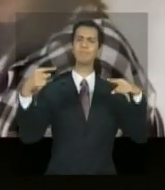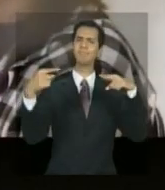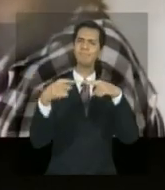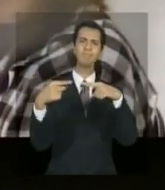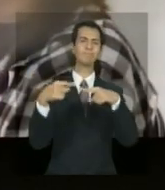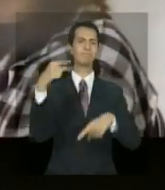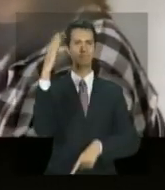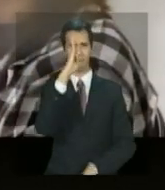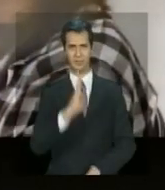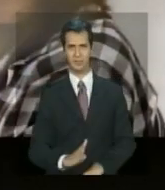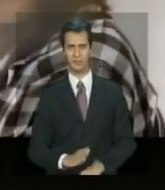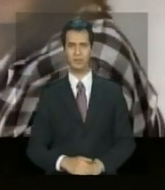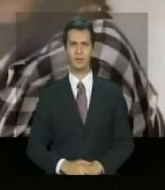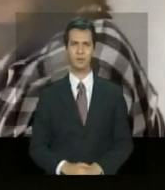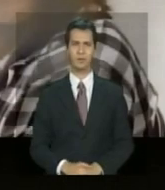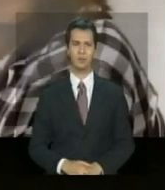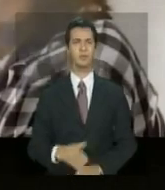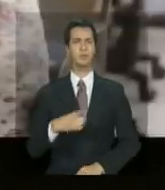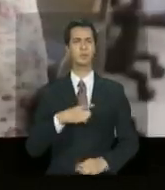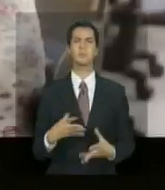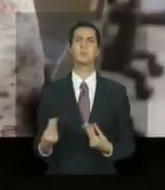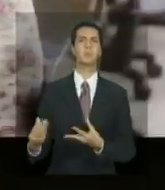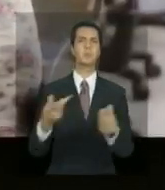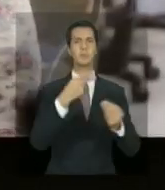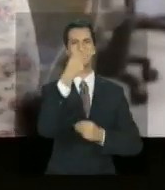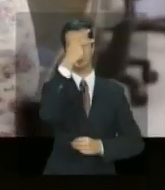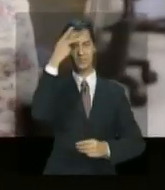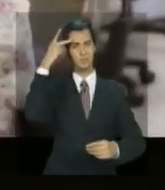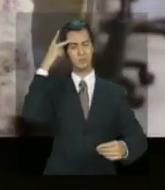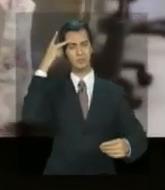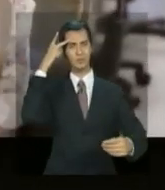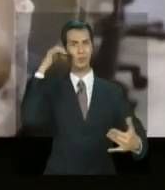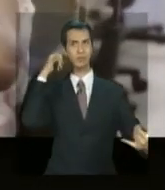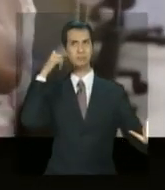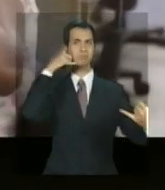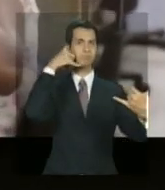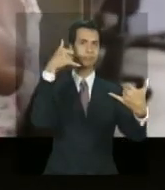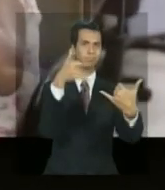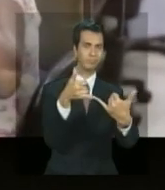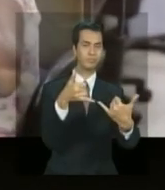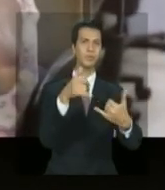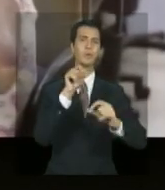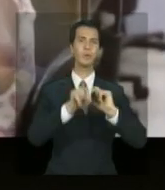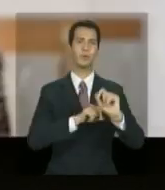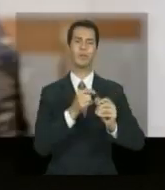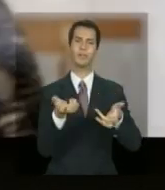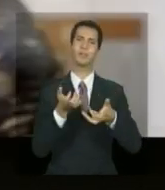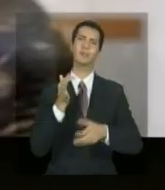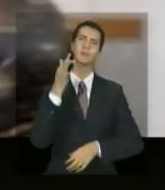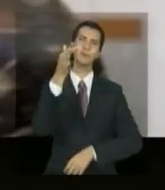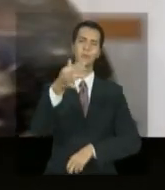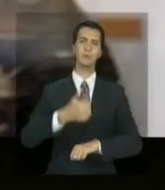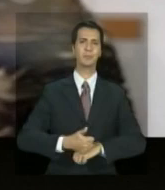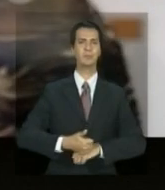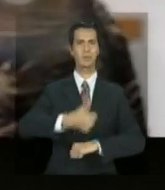Brasil, conectando milhares de pessoas para construir um futuro